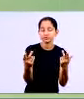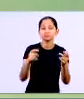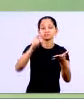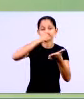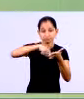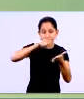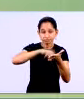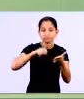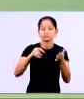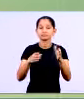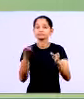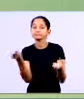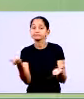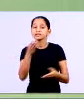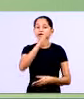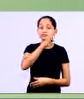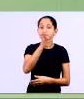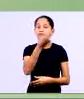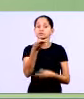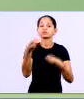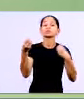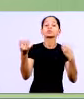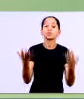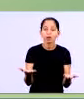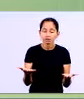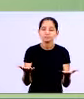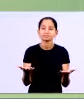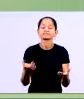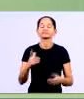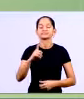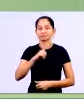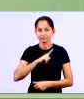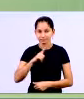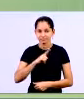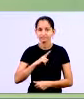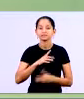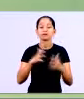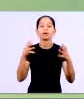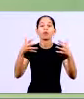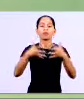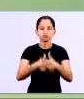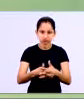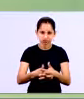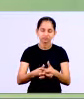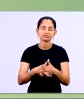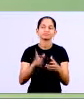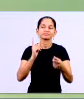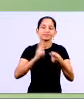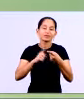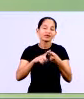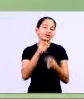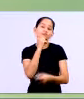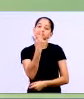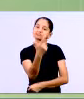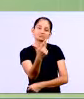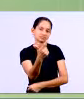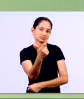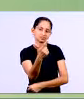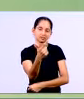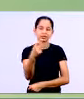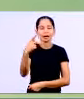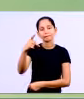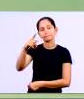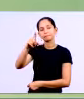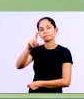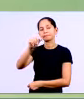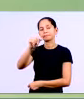escrita é correta, acento ao acento, né, professora? Uma dica aí. O dinossaurozinho se confundiu, né? Porque não tem mais plateia acento. Não tem mais